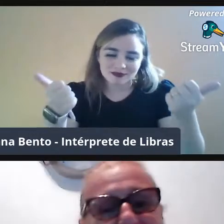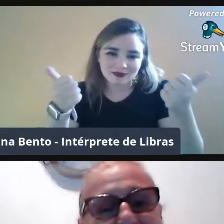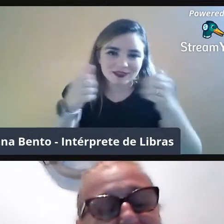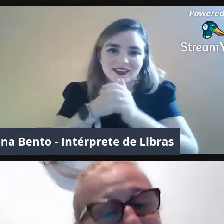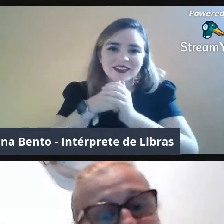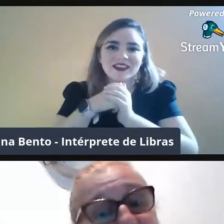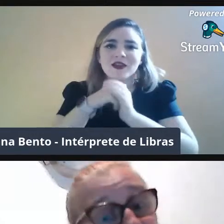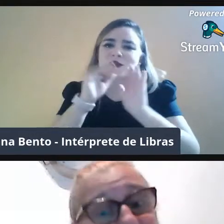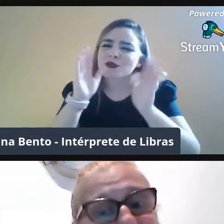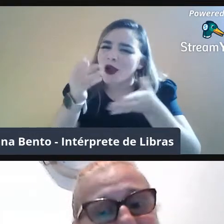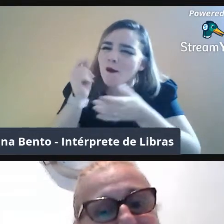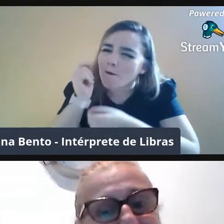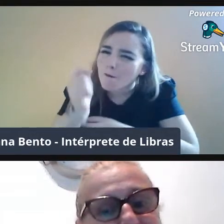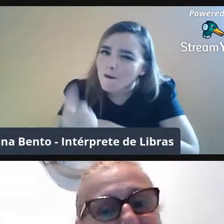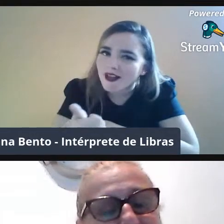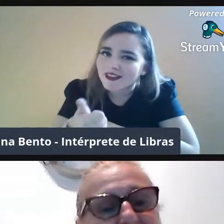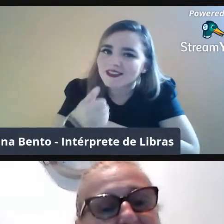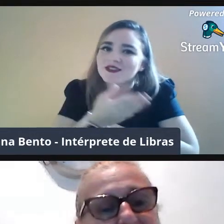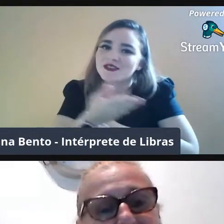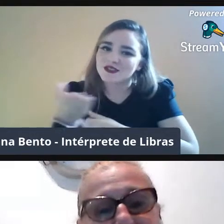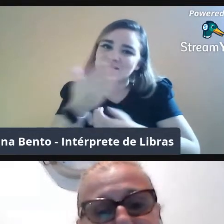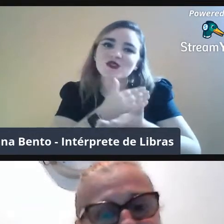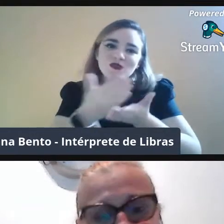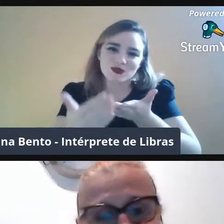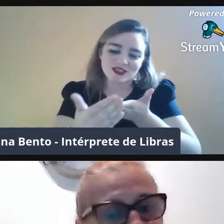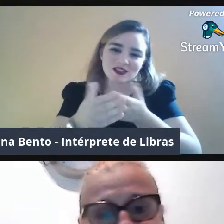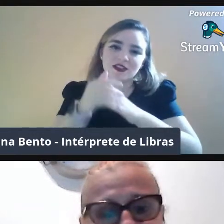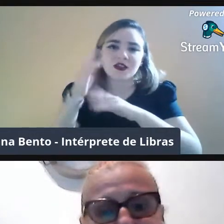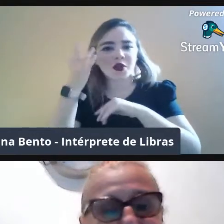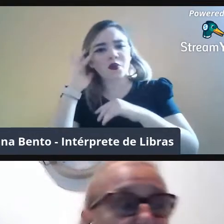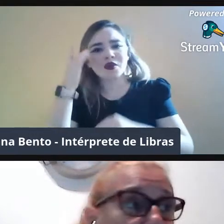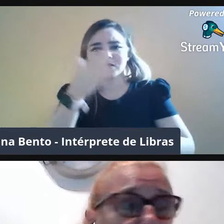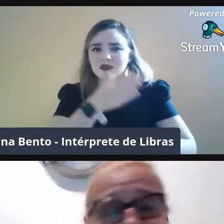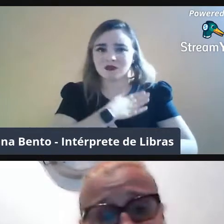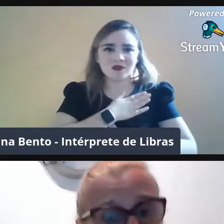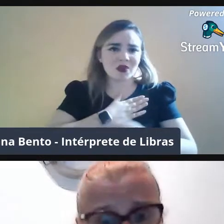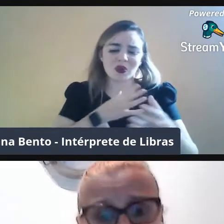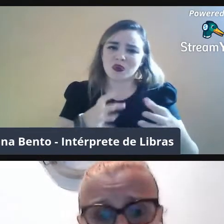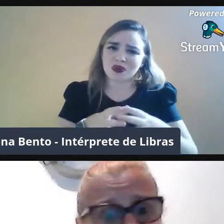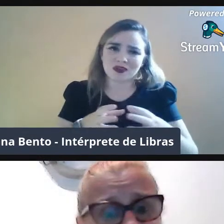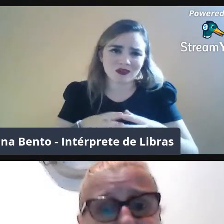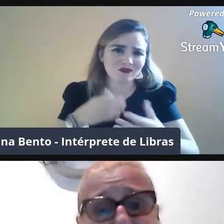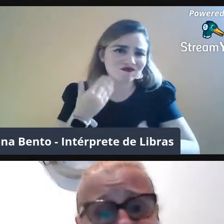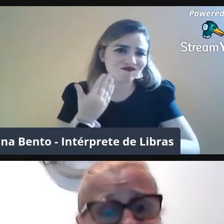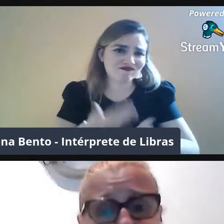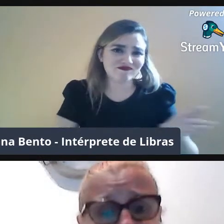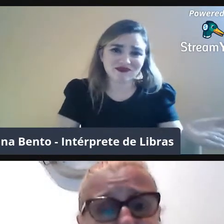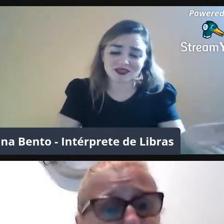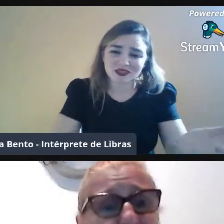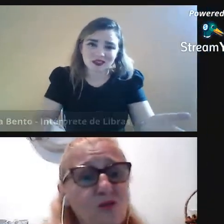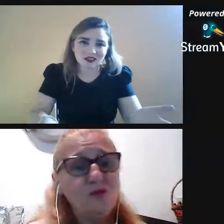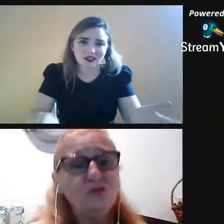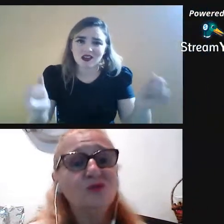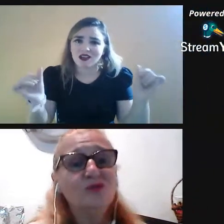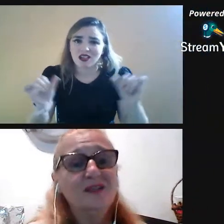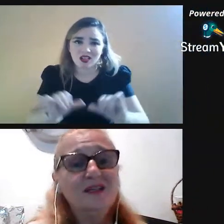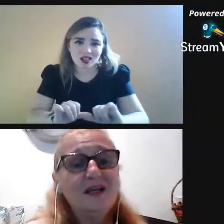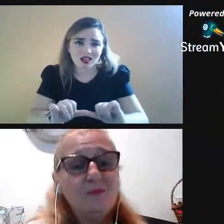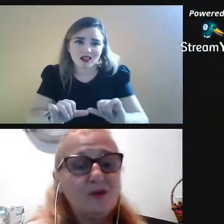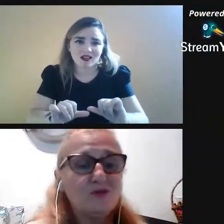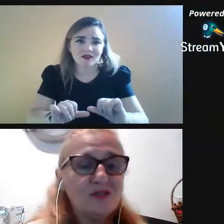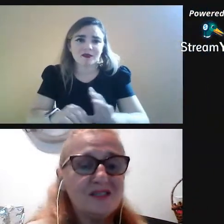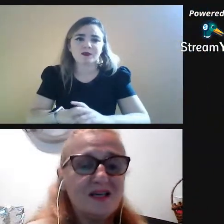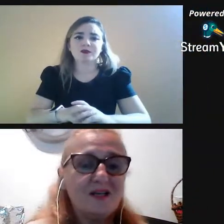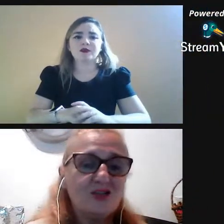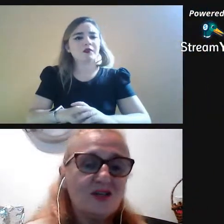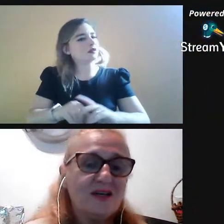lá. Vocês estão começando. Eu acho que a minha geração faliu. Tá, faliu tanto que deu uma pandemia aí. Porque eu acho que a gente faliu como em tudo.